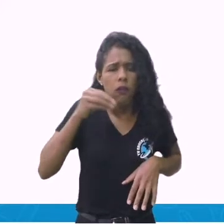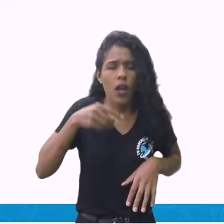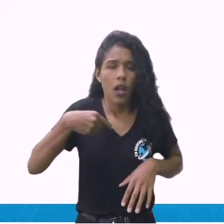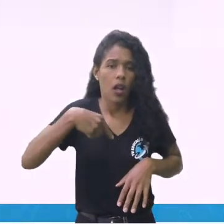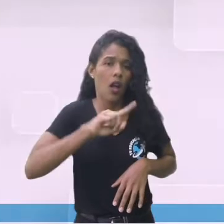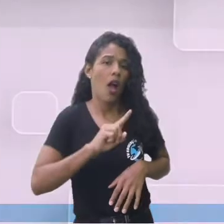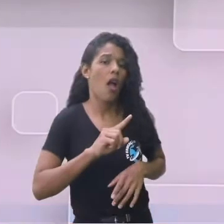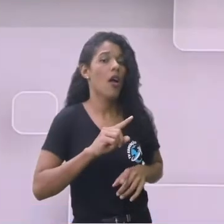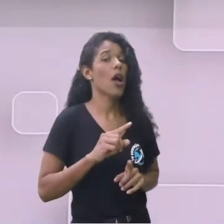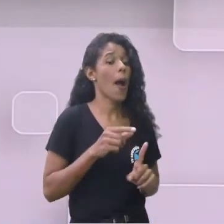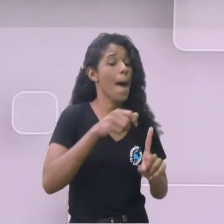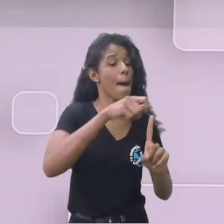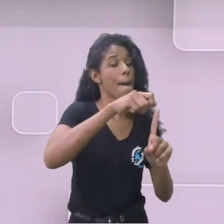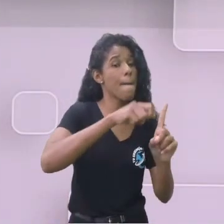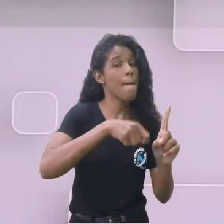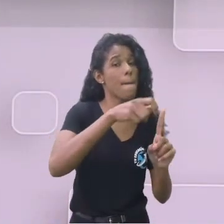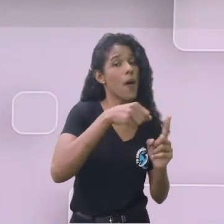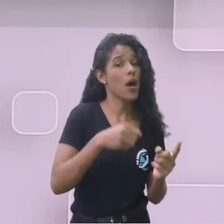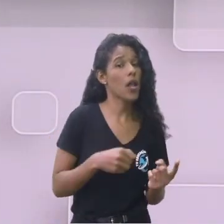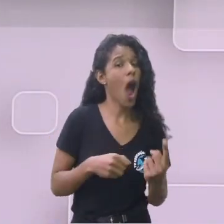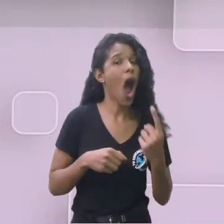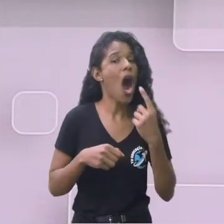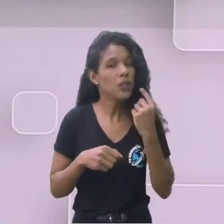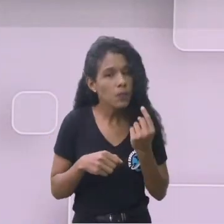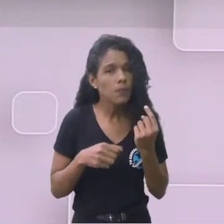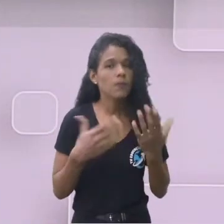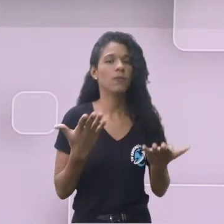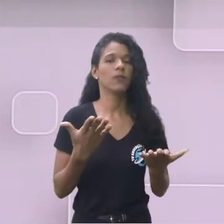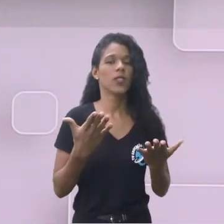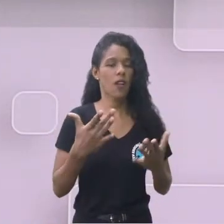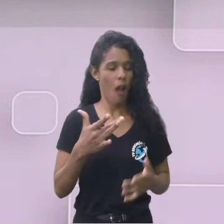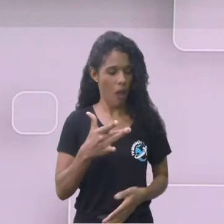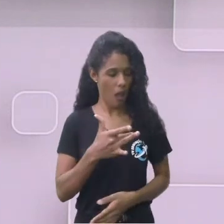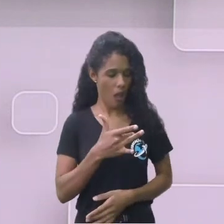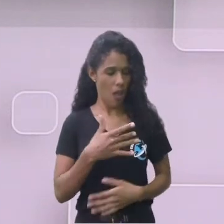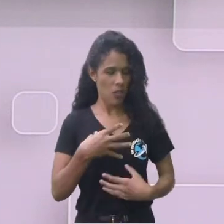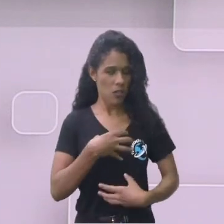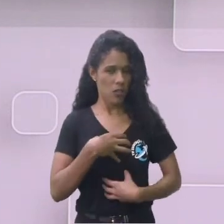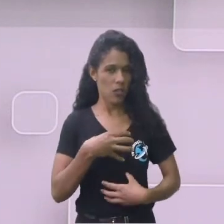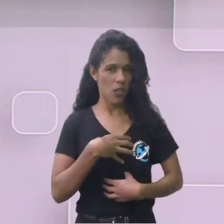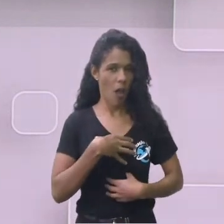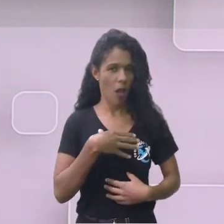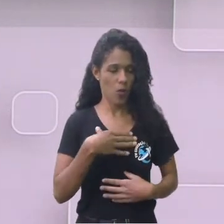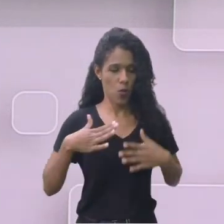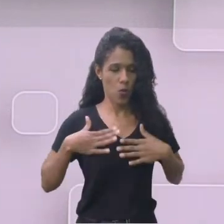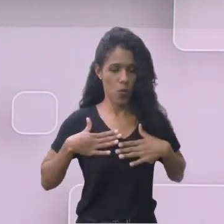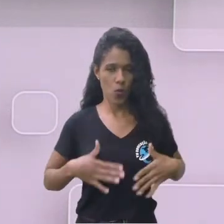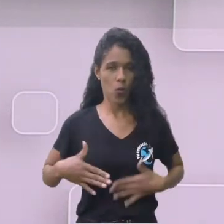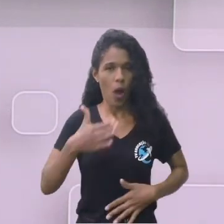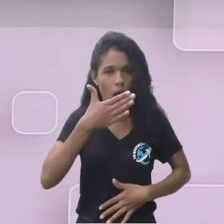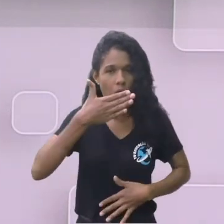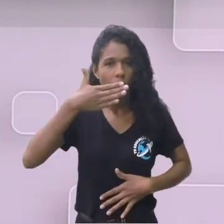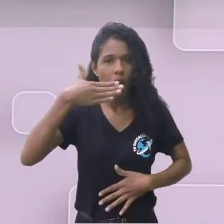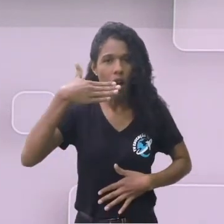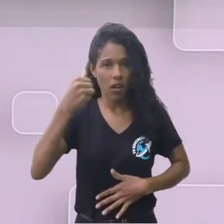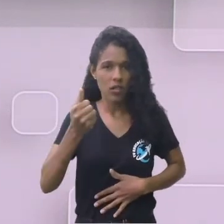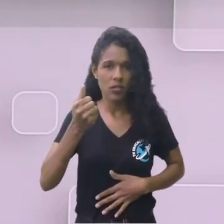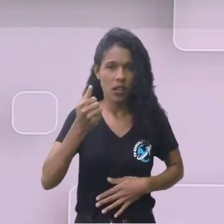são colocadas aí no lugar, você passa a ter uma melhor sensação e aí você vê que você ainda consegue esperar o